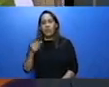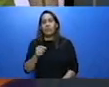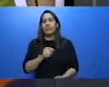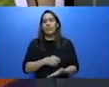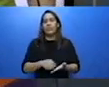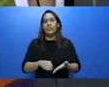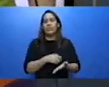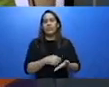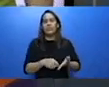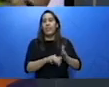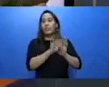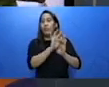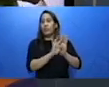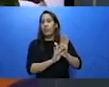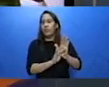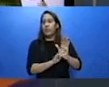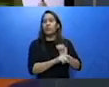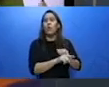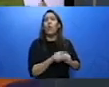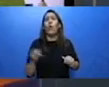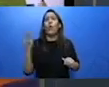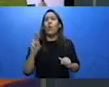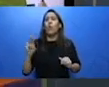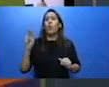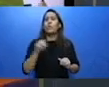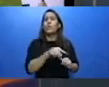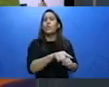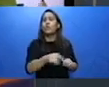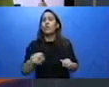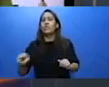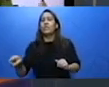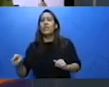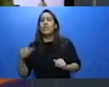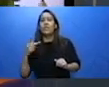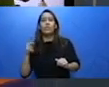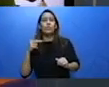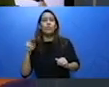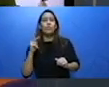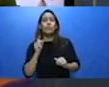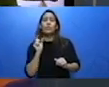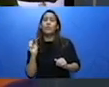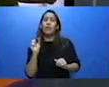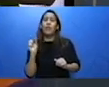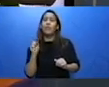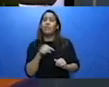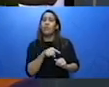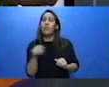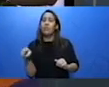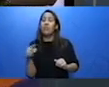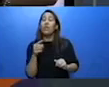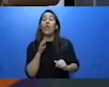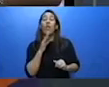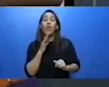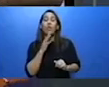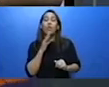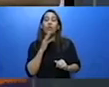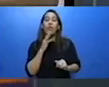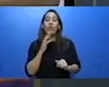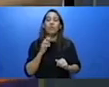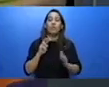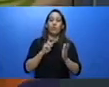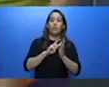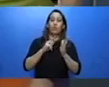o mesmo texto, mas precisa usar aquelas palavras? Não, mas com significados